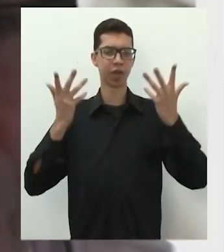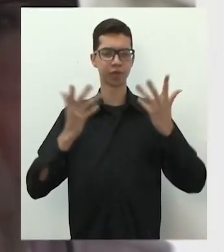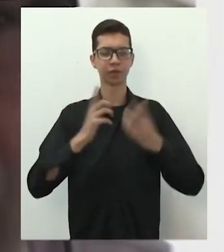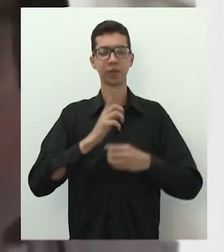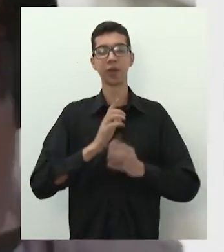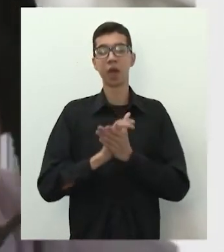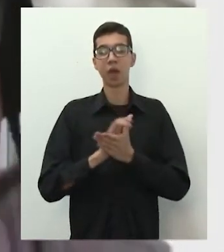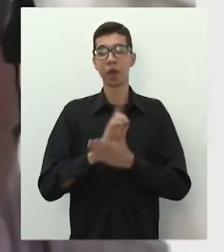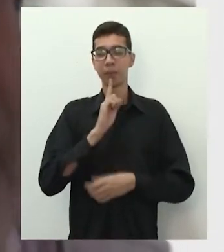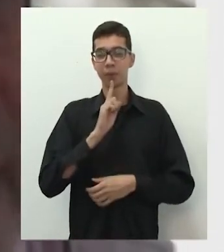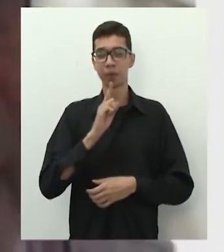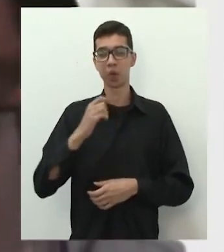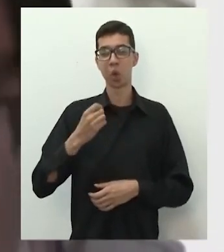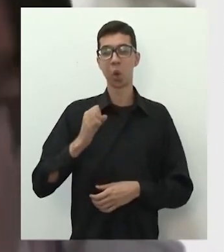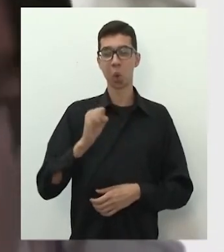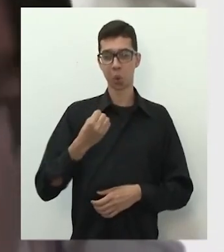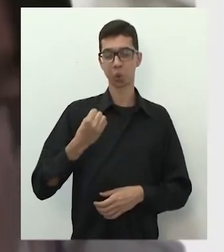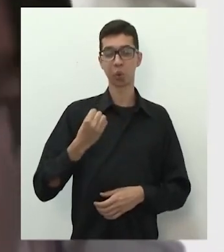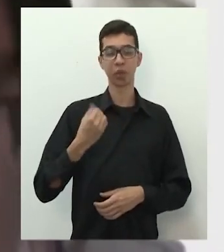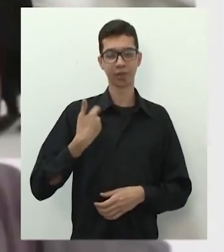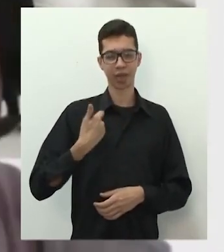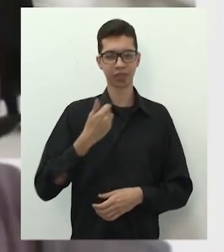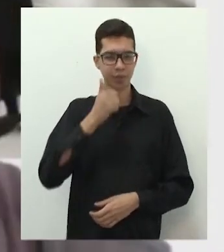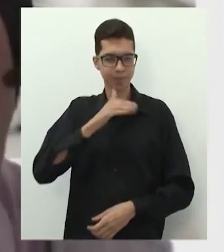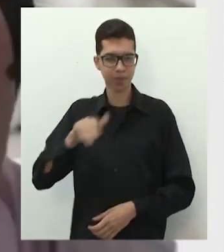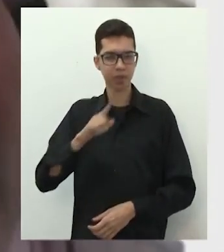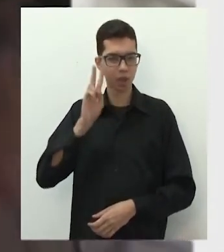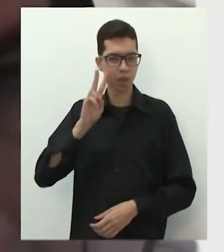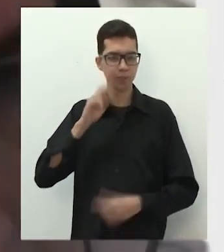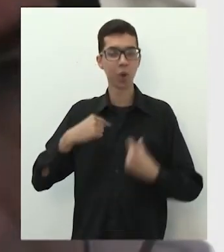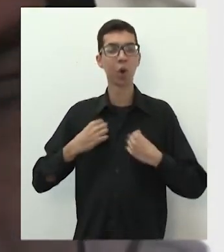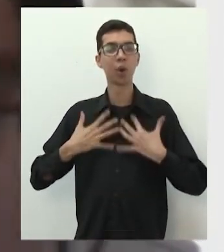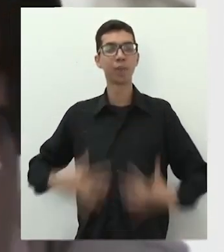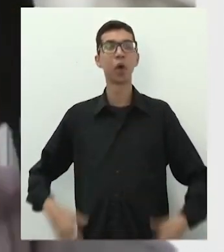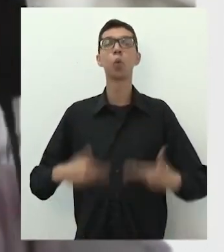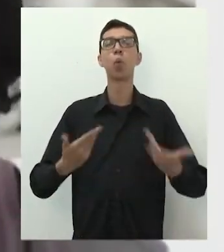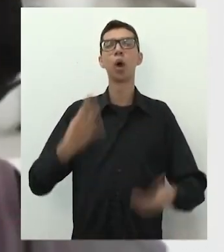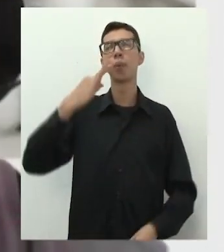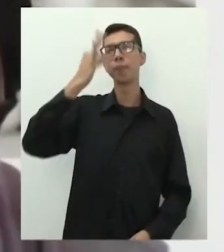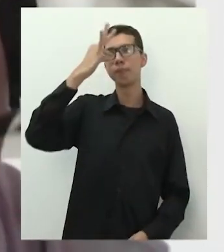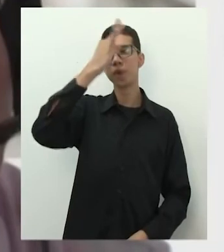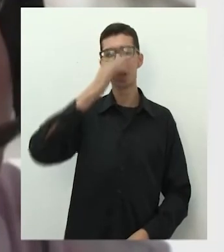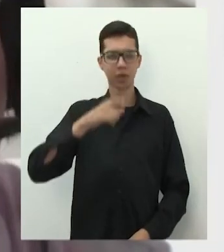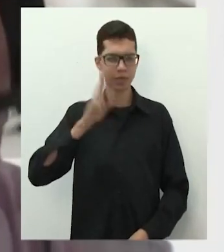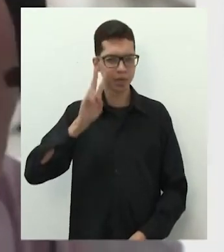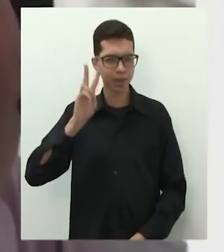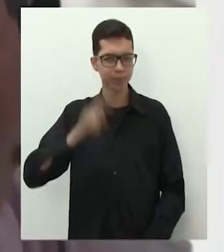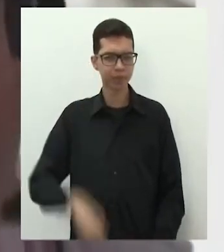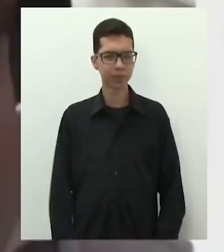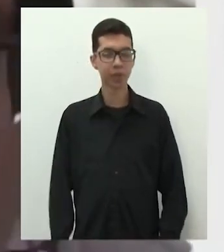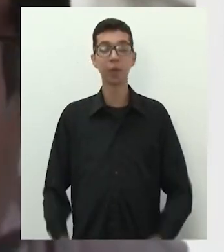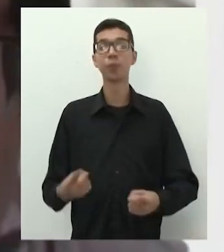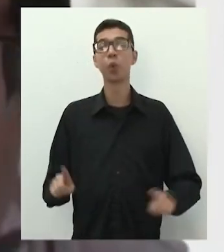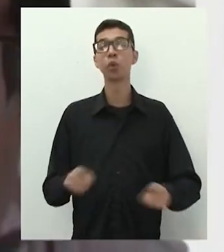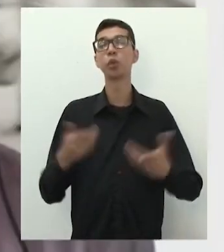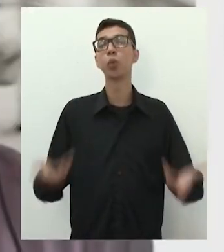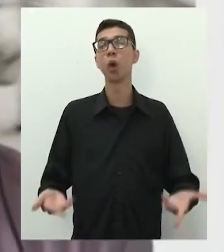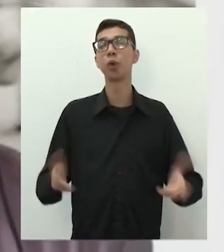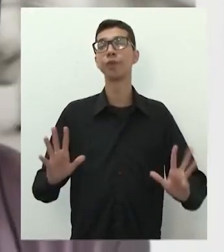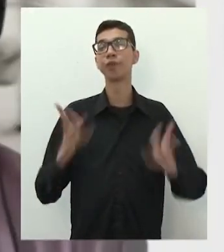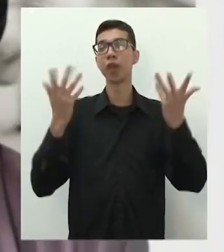está lá entre os 10 e 20 anos, 10 e 20 e poucos anos, tá? Veja, esse tempo do adolescente não